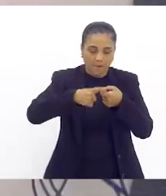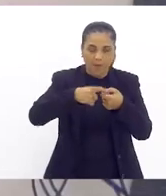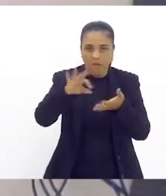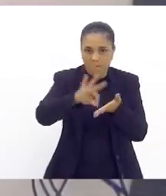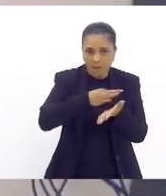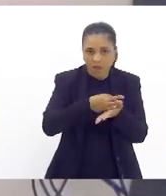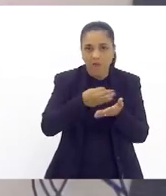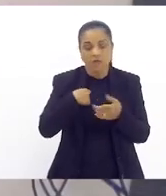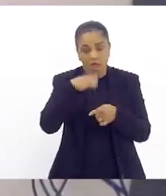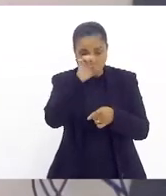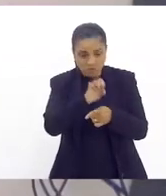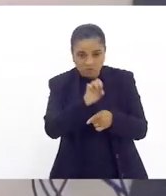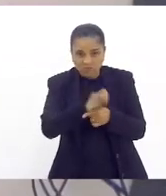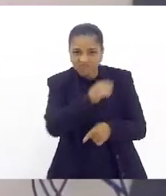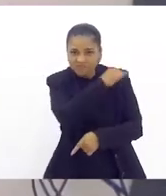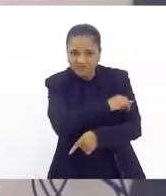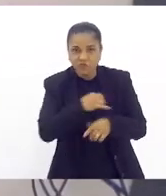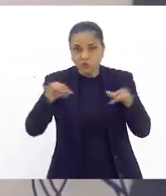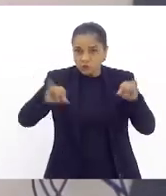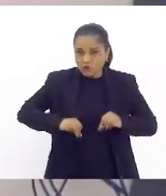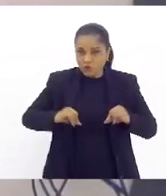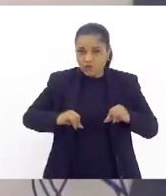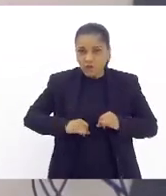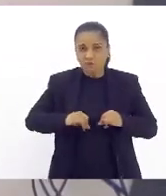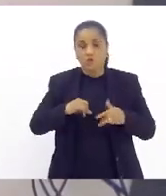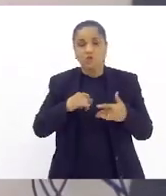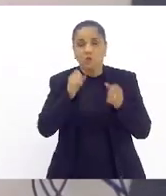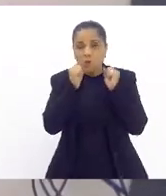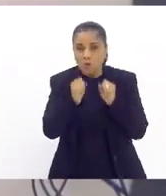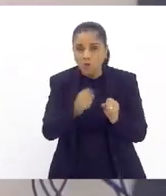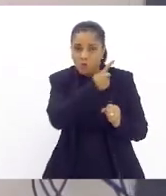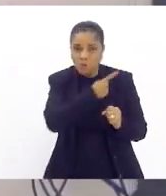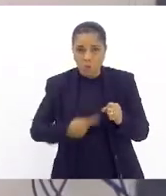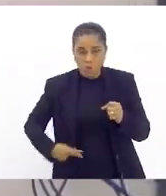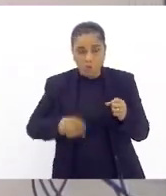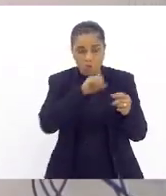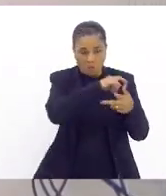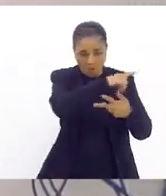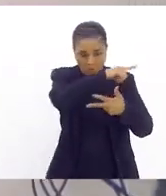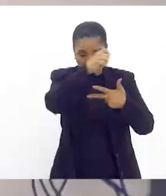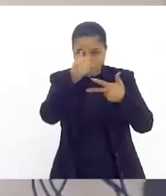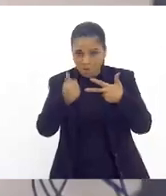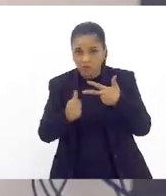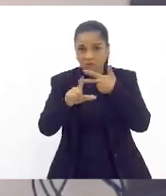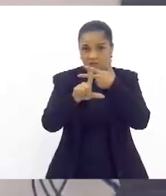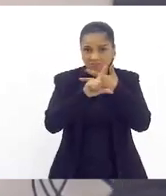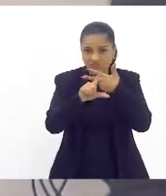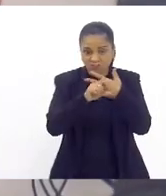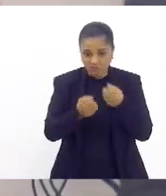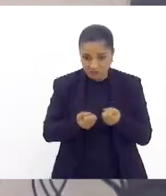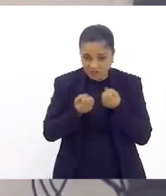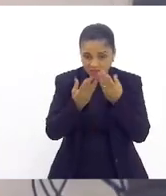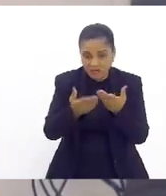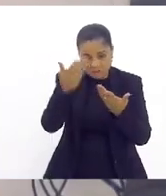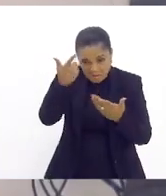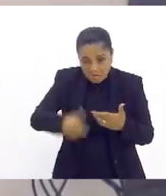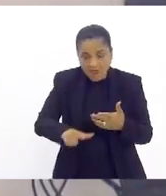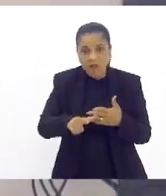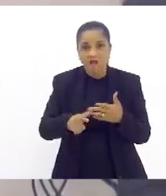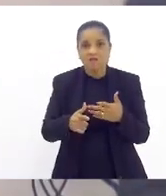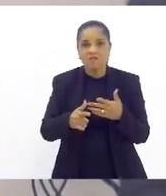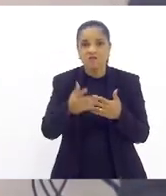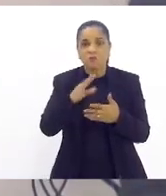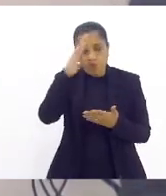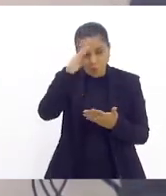do estado do Rio de Janeiro sofrem que o poder público principalmente o poder público legislativo é entregue para vocês mais um voto de confiança